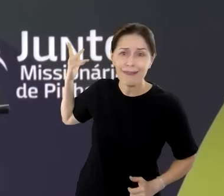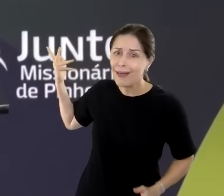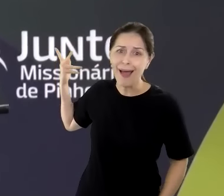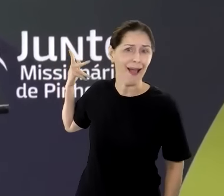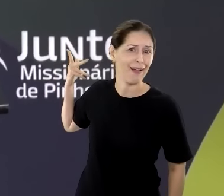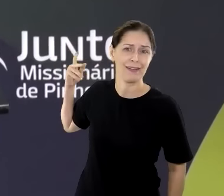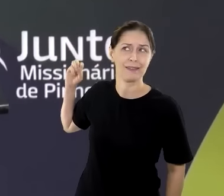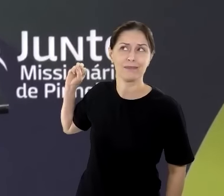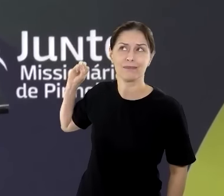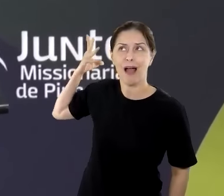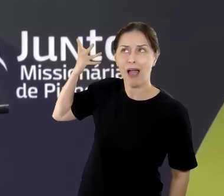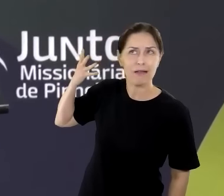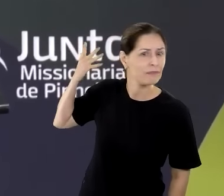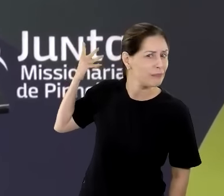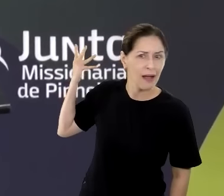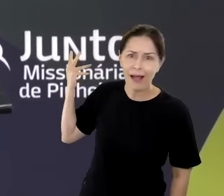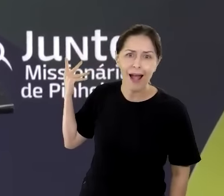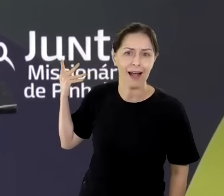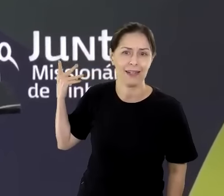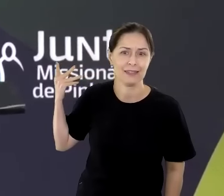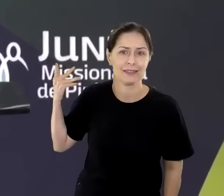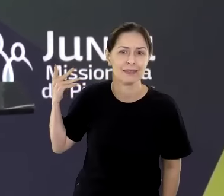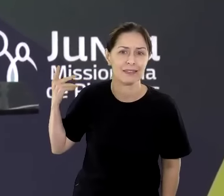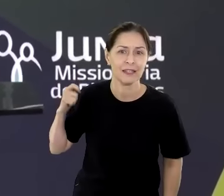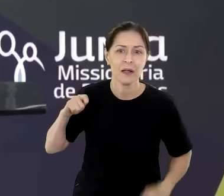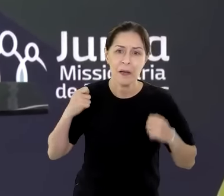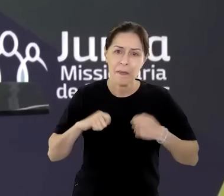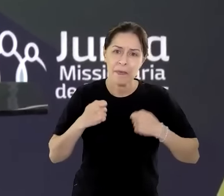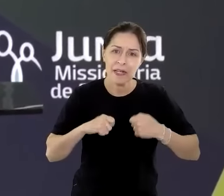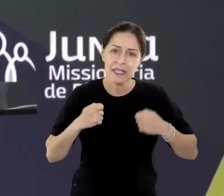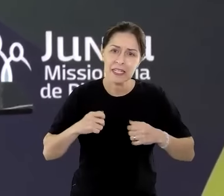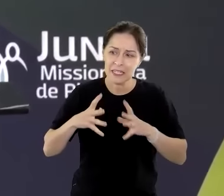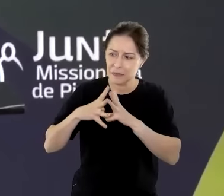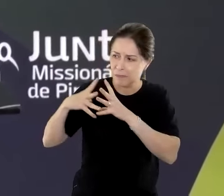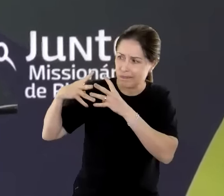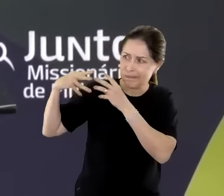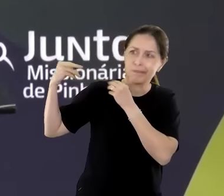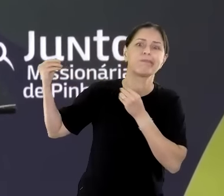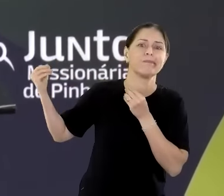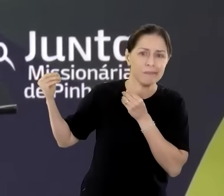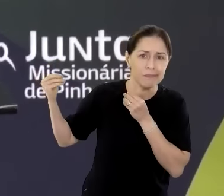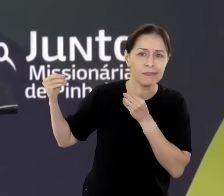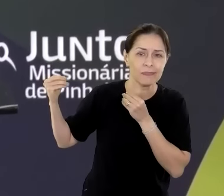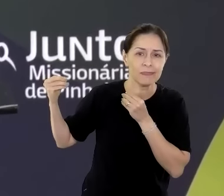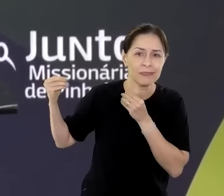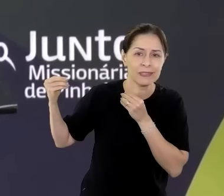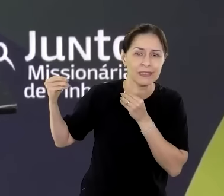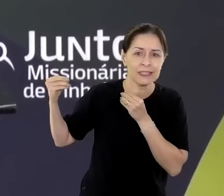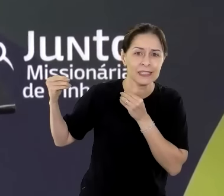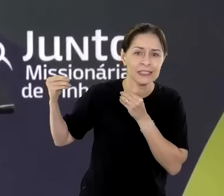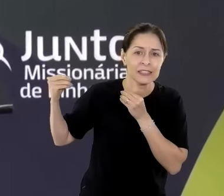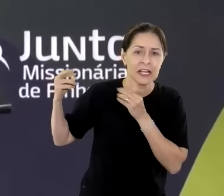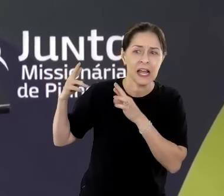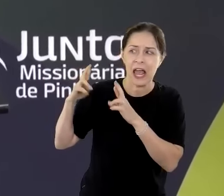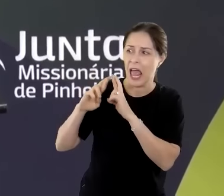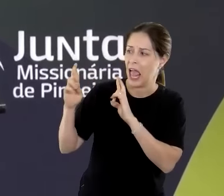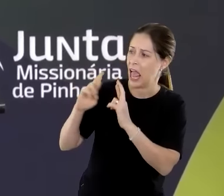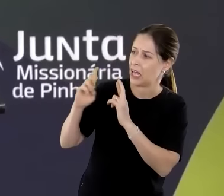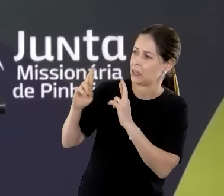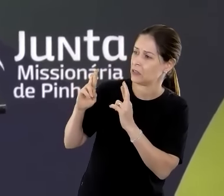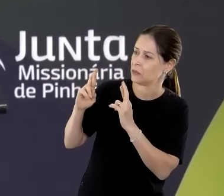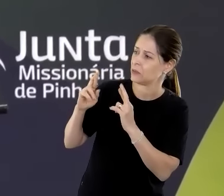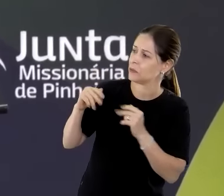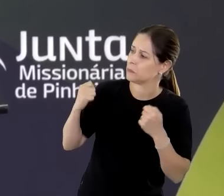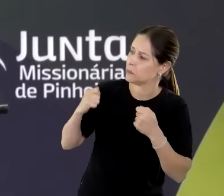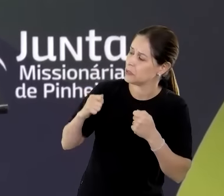serem curadas, tem traumas para serem vencidos, tem pendências, relacionamentos que precisam ser